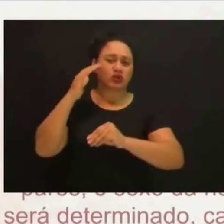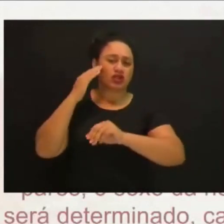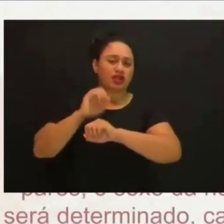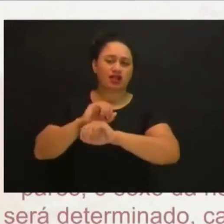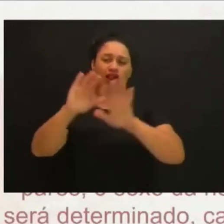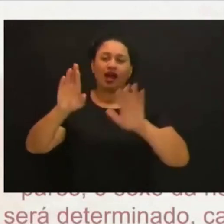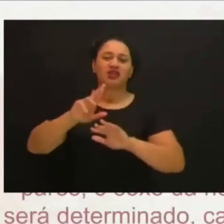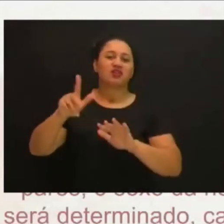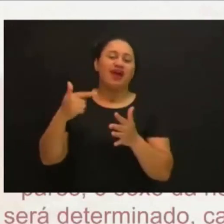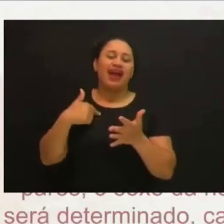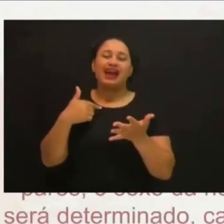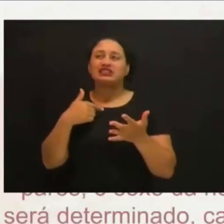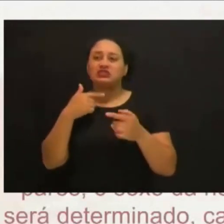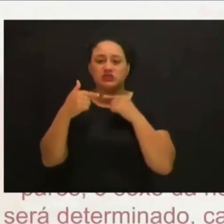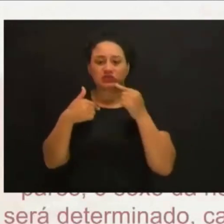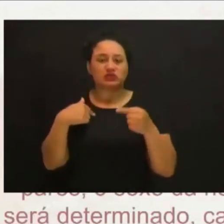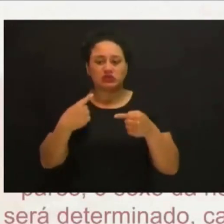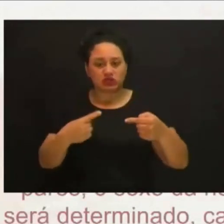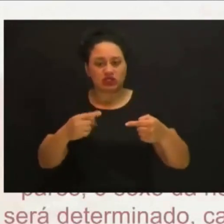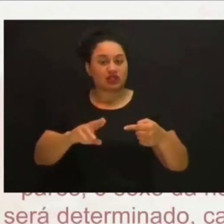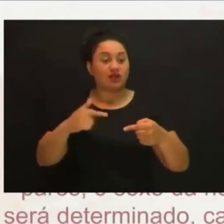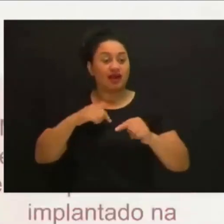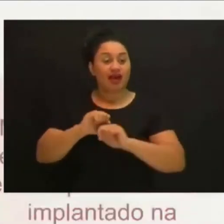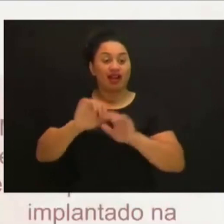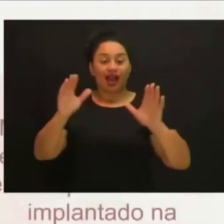é discutível. Isso é muito claro dentro da ciência.